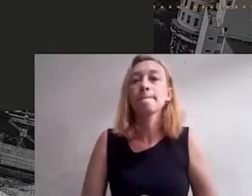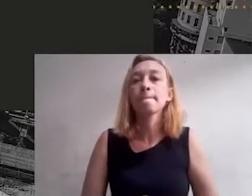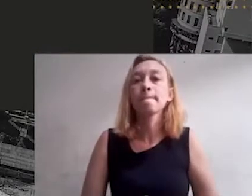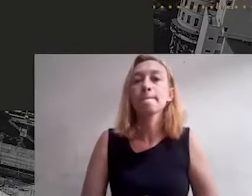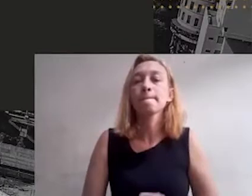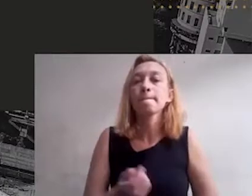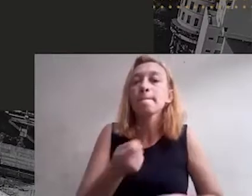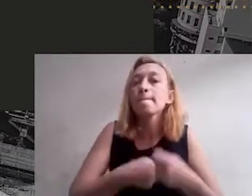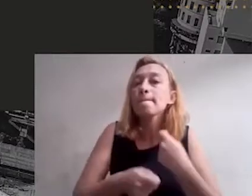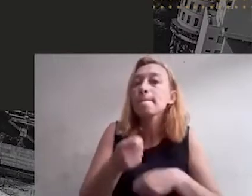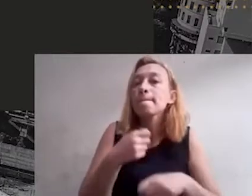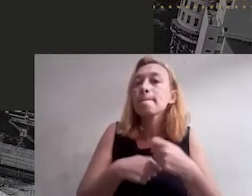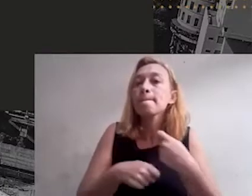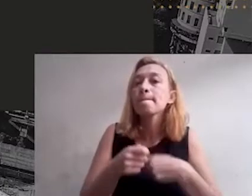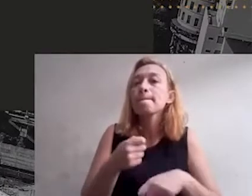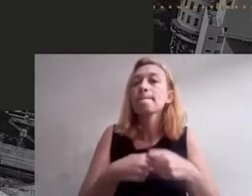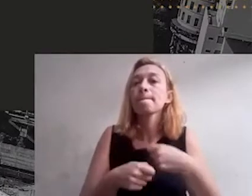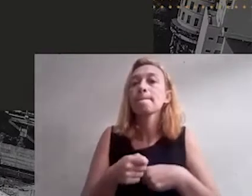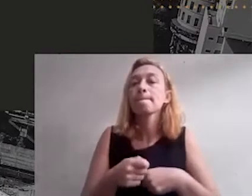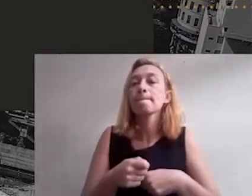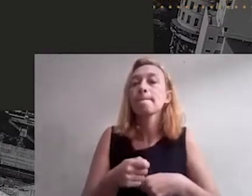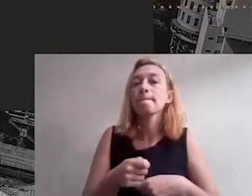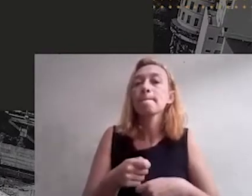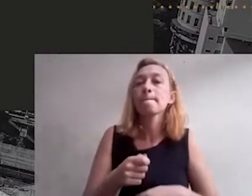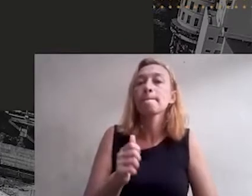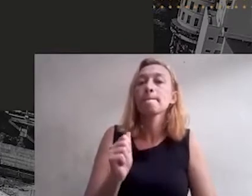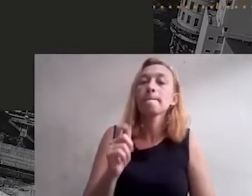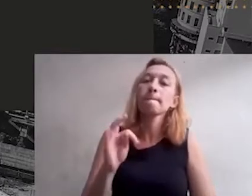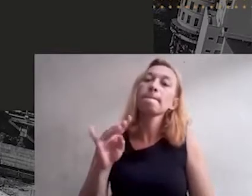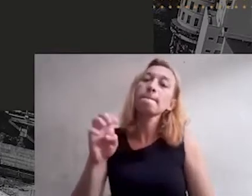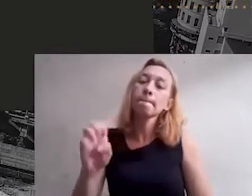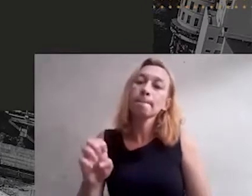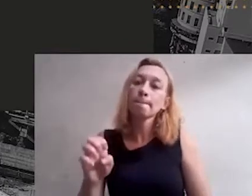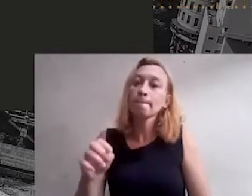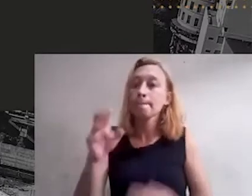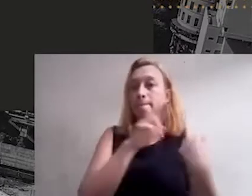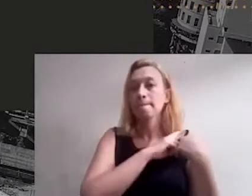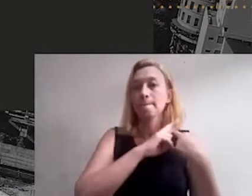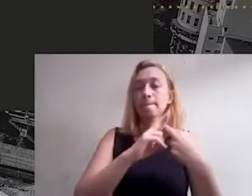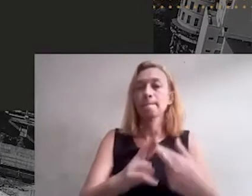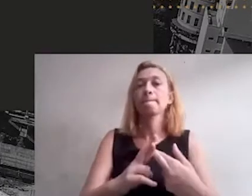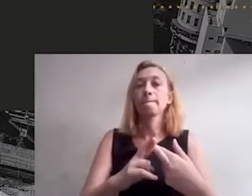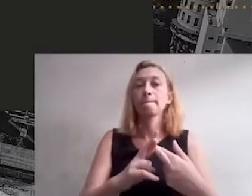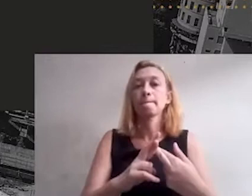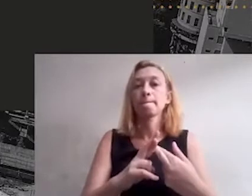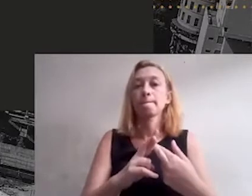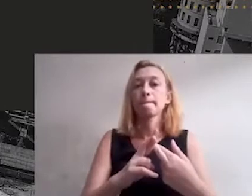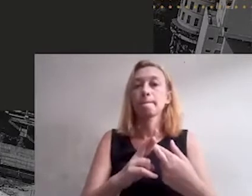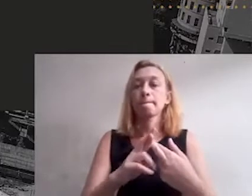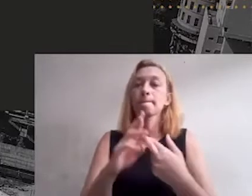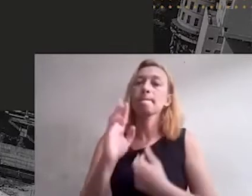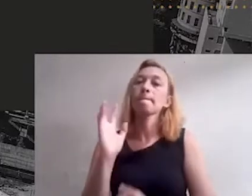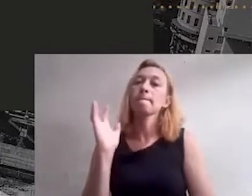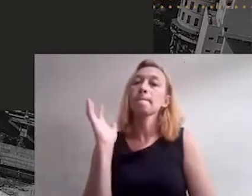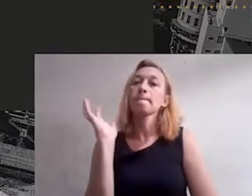economicamente os agentes que estão responsáveis pelo desmatamento. E um fato